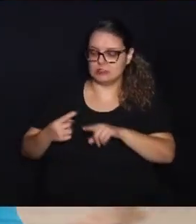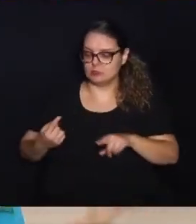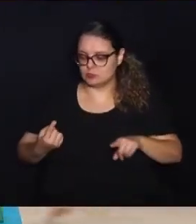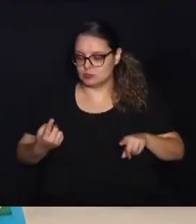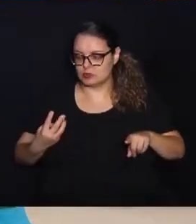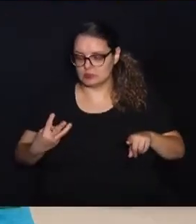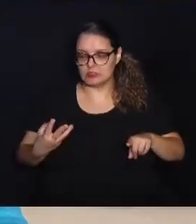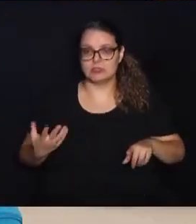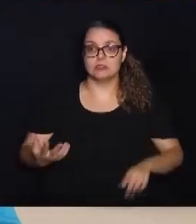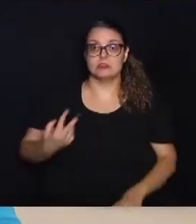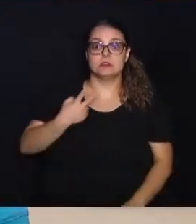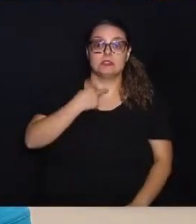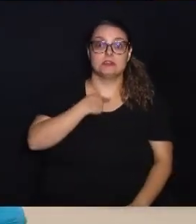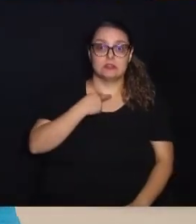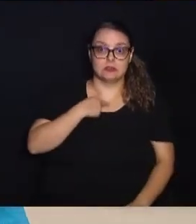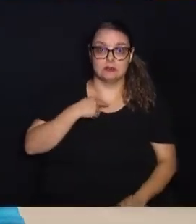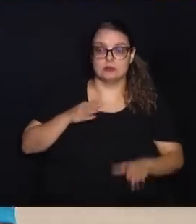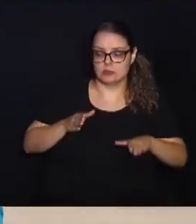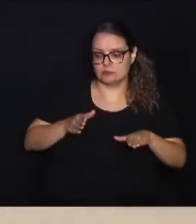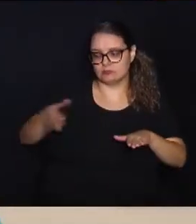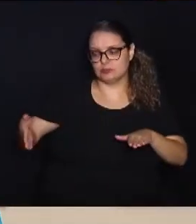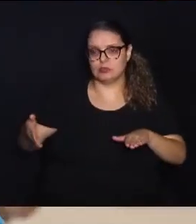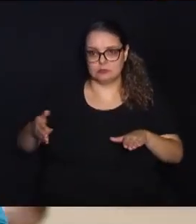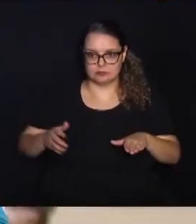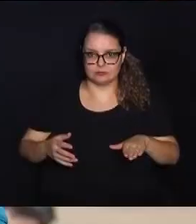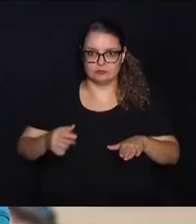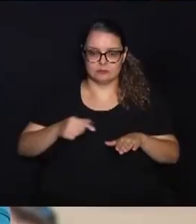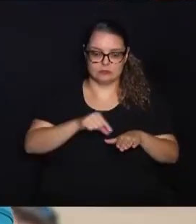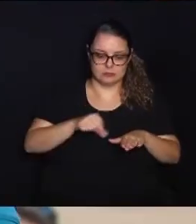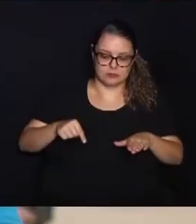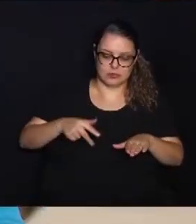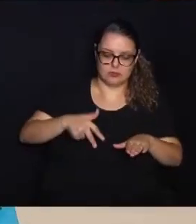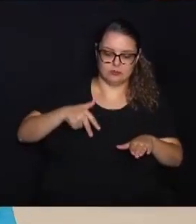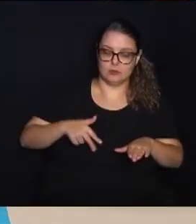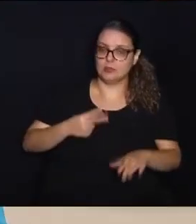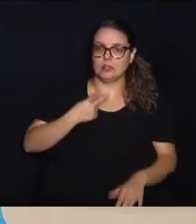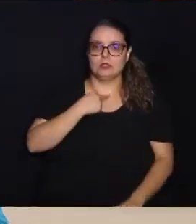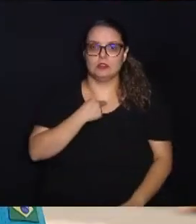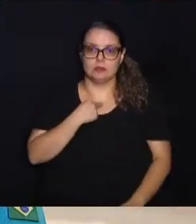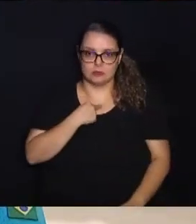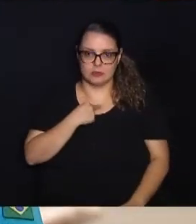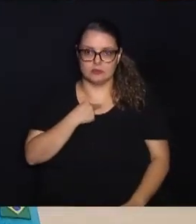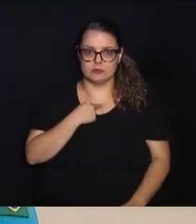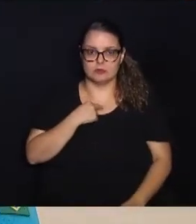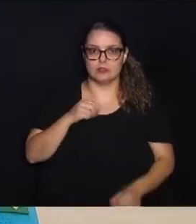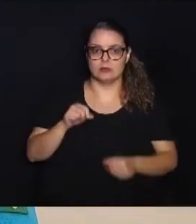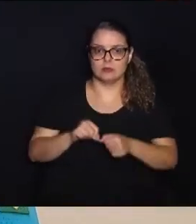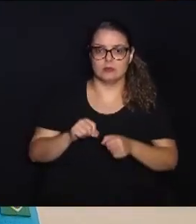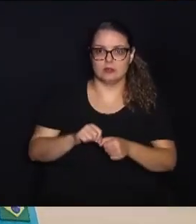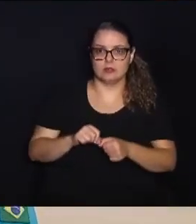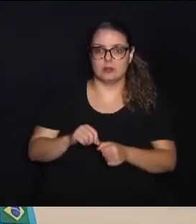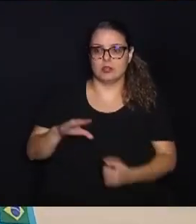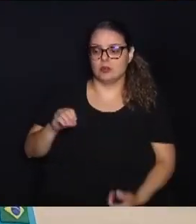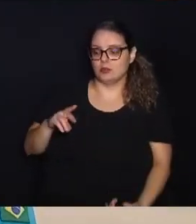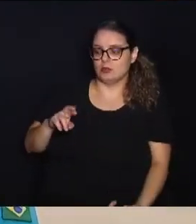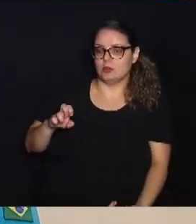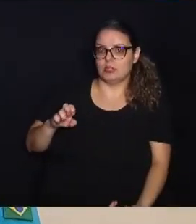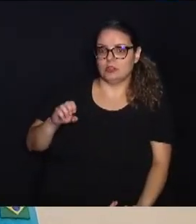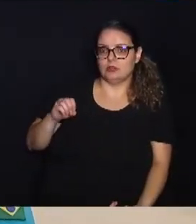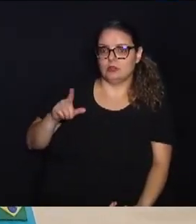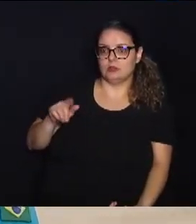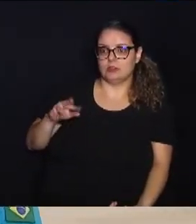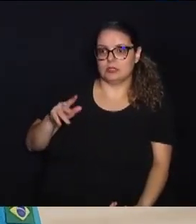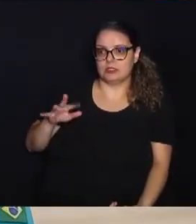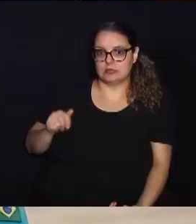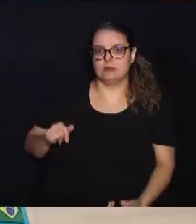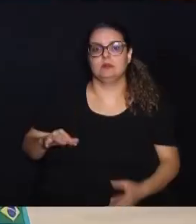modalidades, todos os aparelhos, inclusive individuais ou conjuntos. É o mesmo espaço. E nos Jogos Olímpicos existem duas provas de